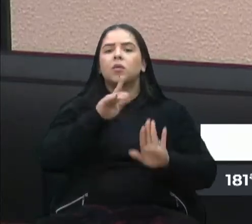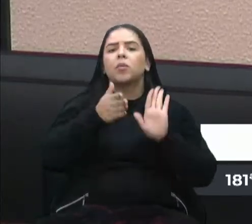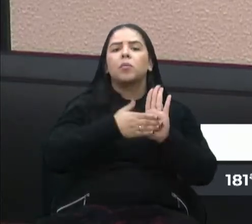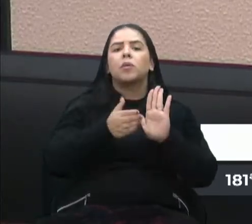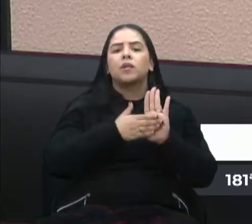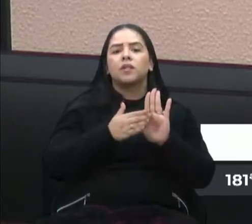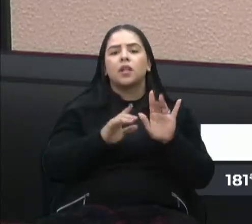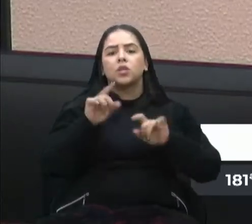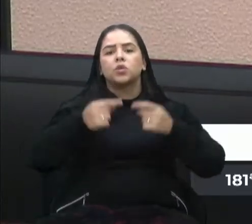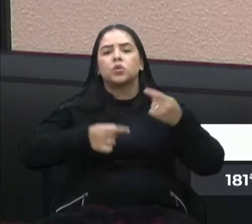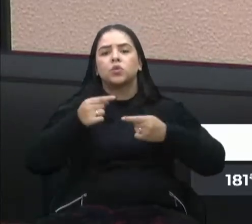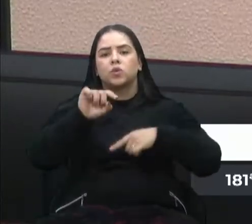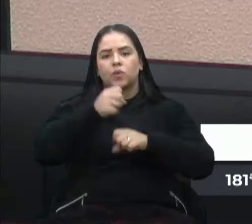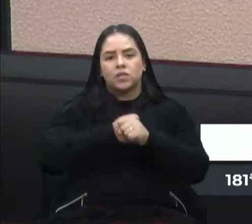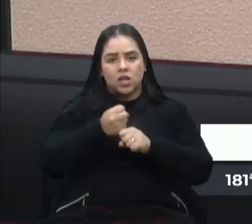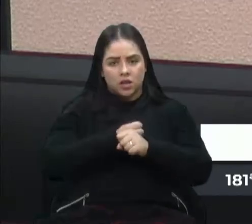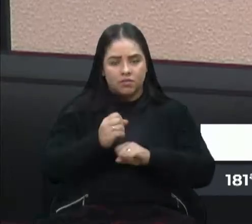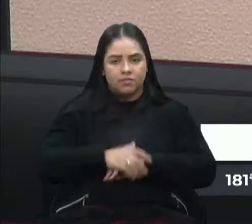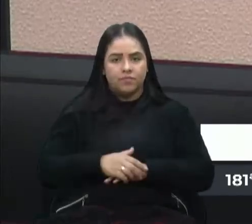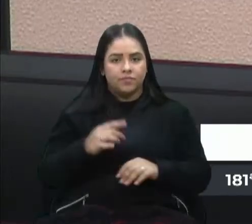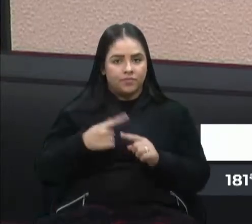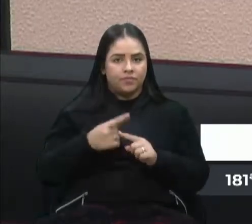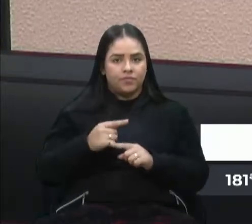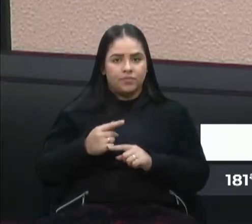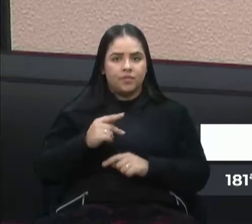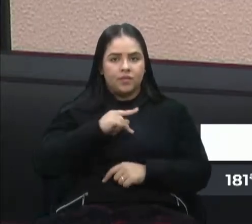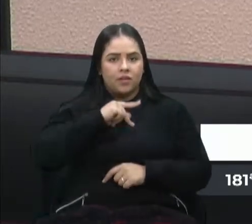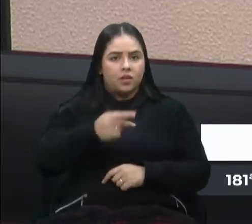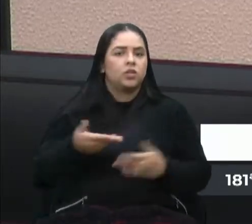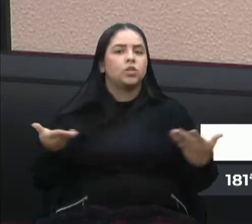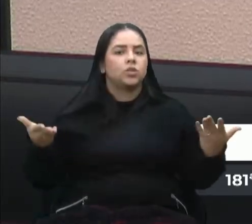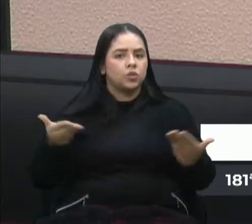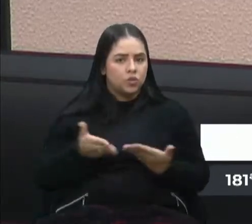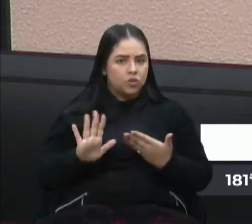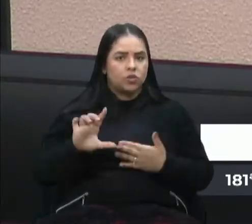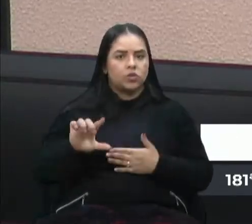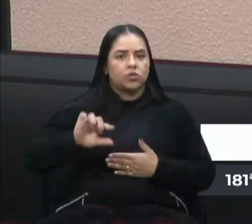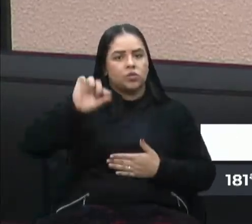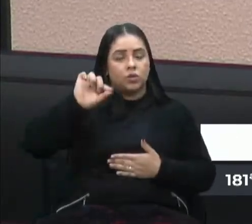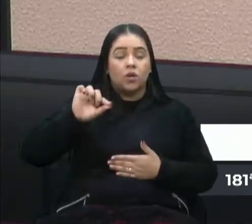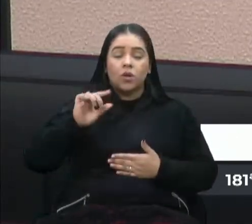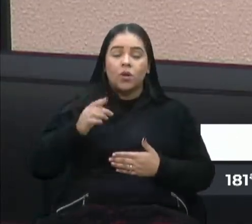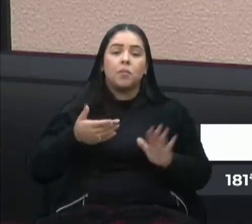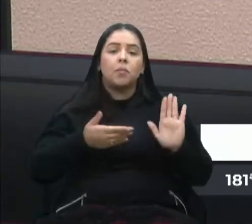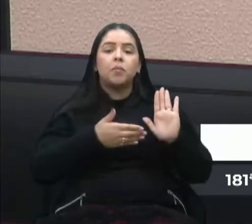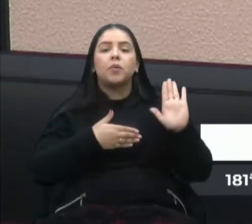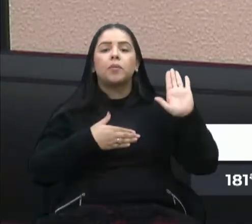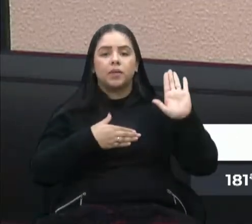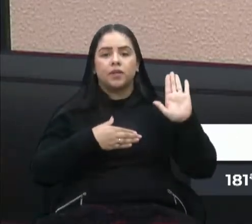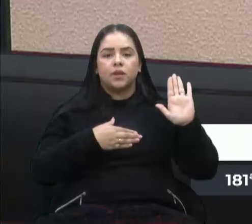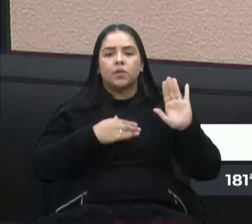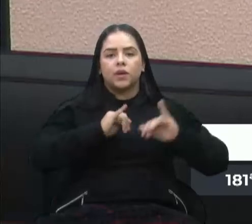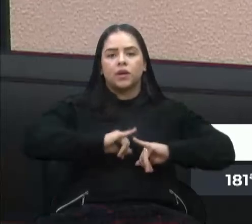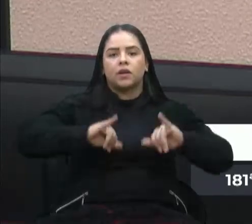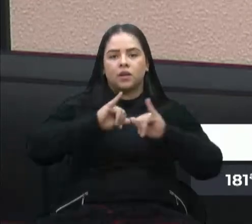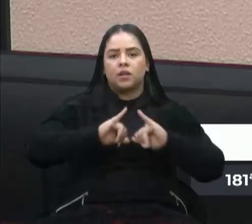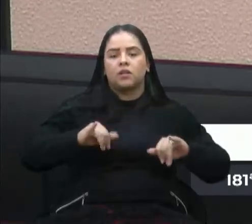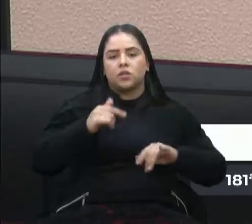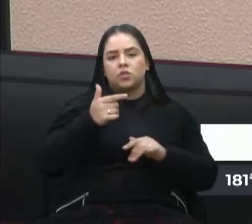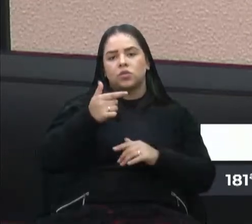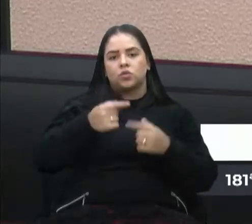ano? O presidente que está eleito hoje prometeu em campanha a rediscussão do